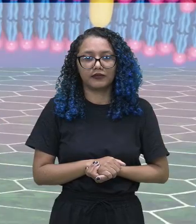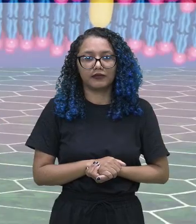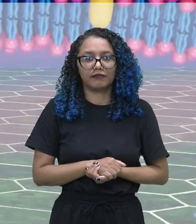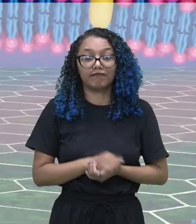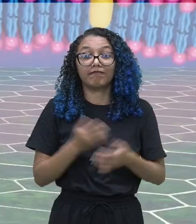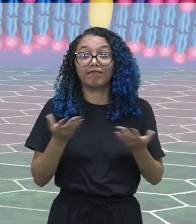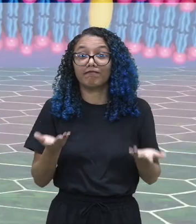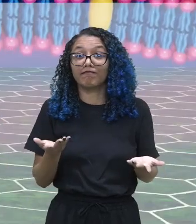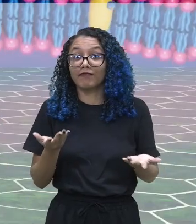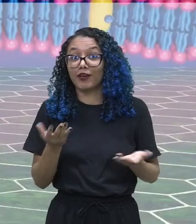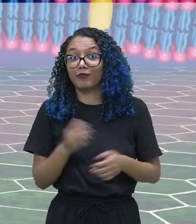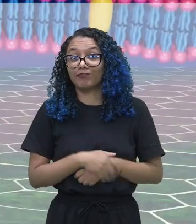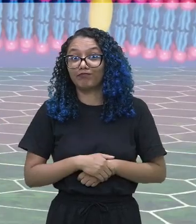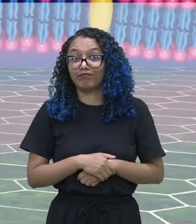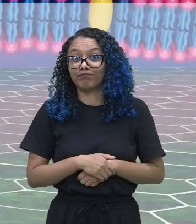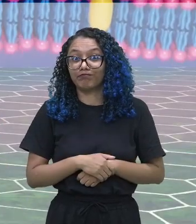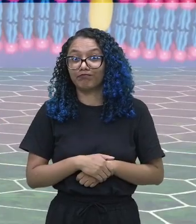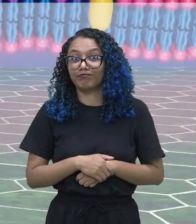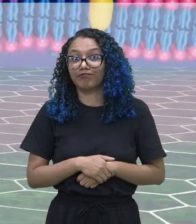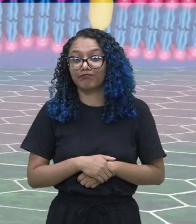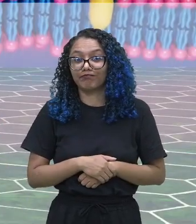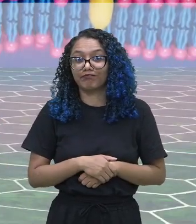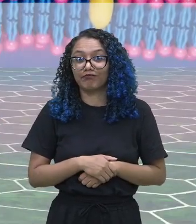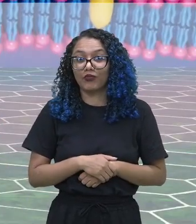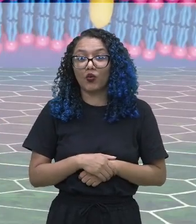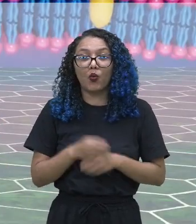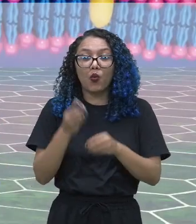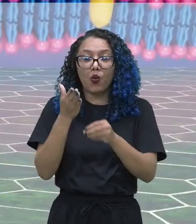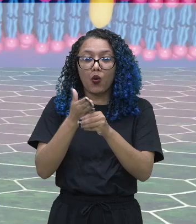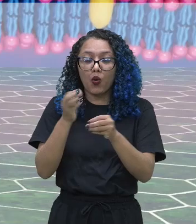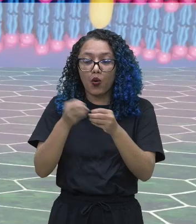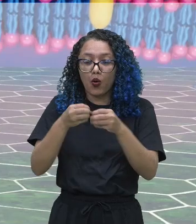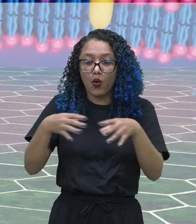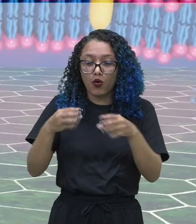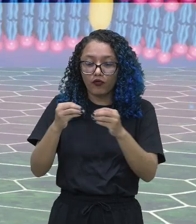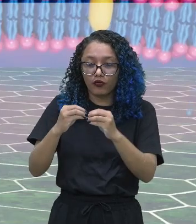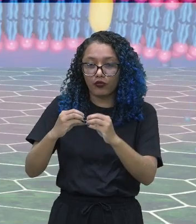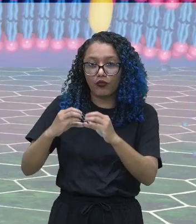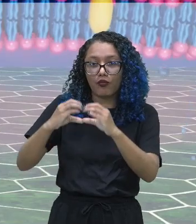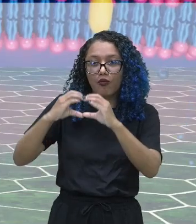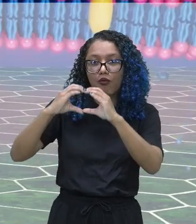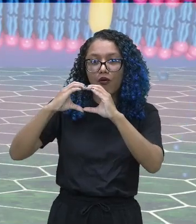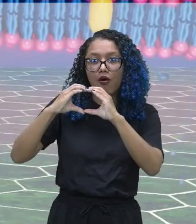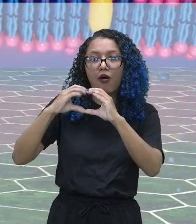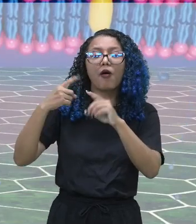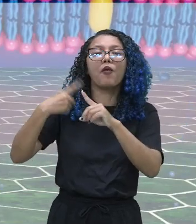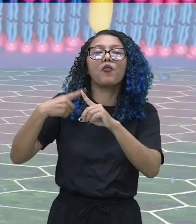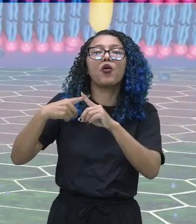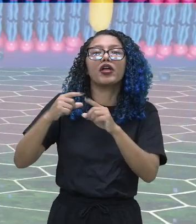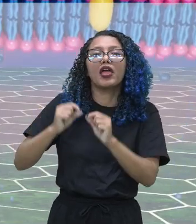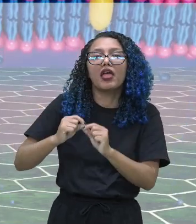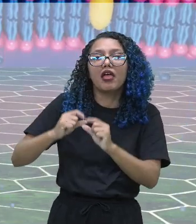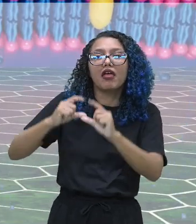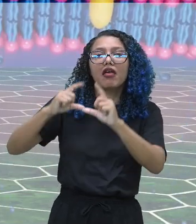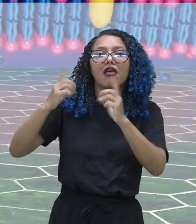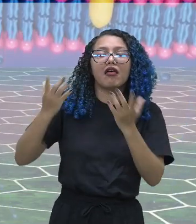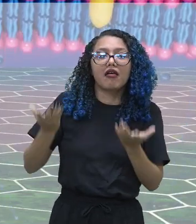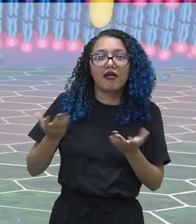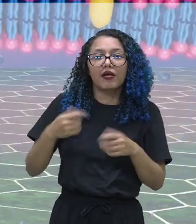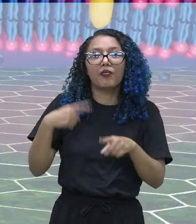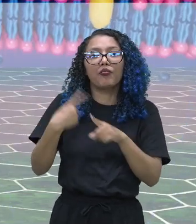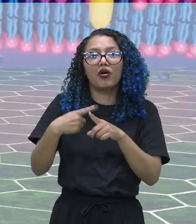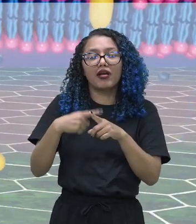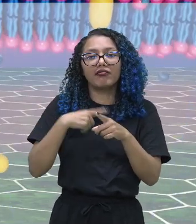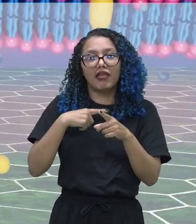E aí eu pergunto de vocês, por que o ovo ficou maior? Porque houve ali uma passagem por entre essa casca,